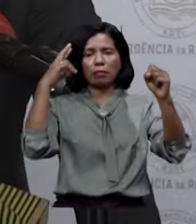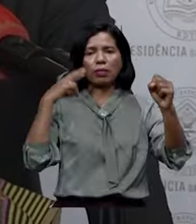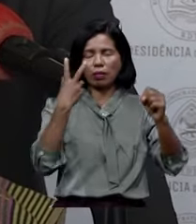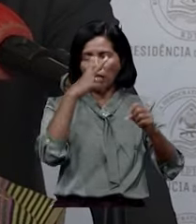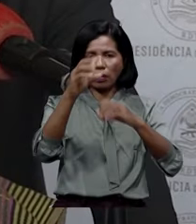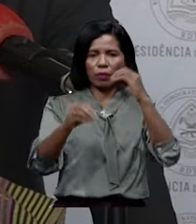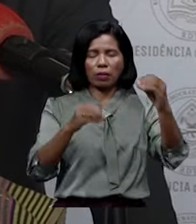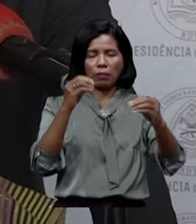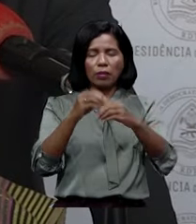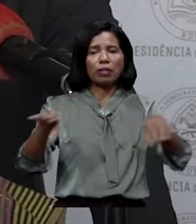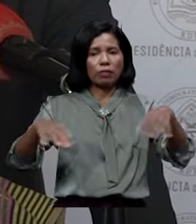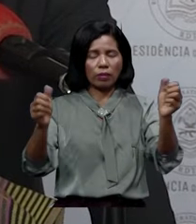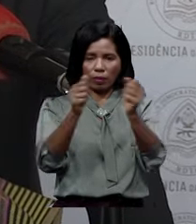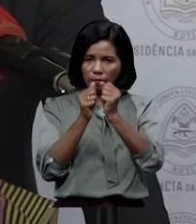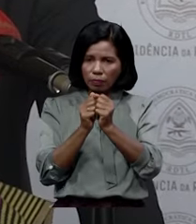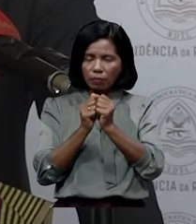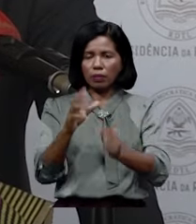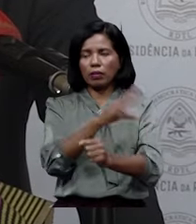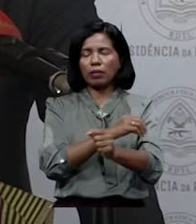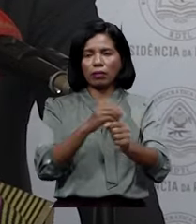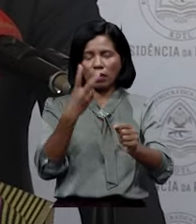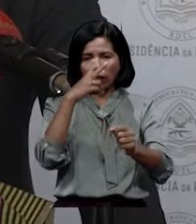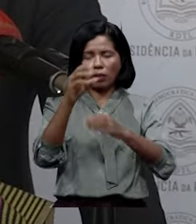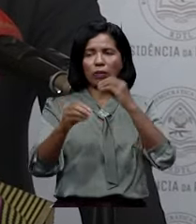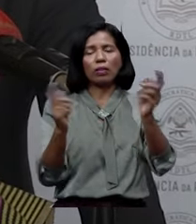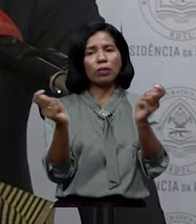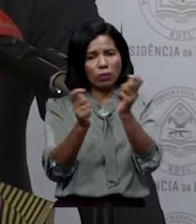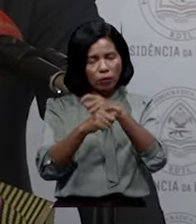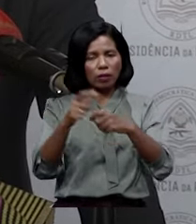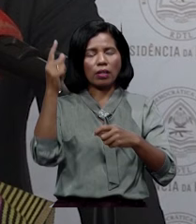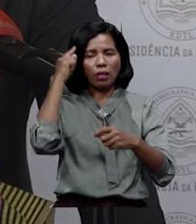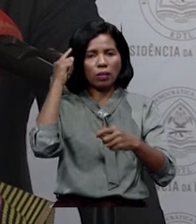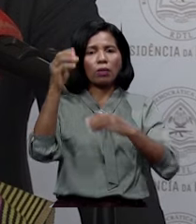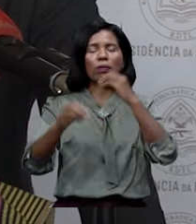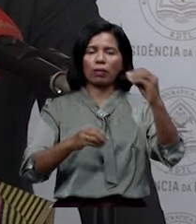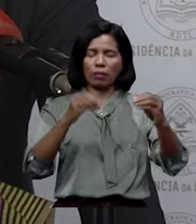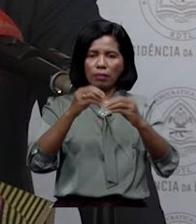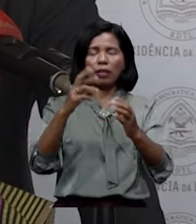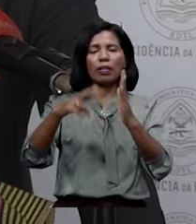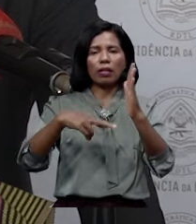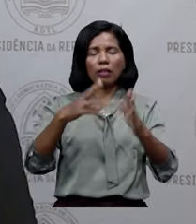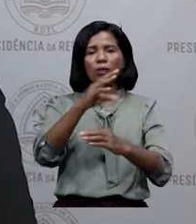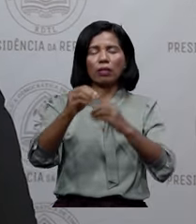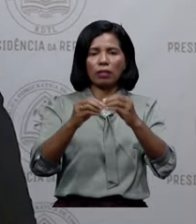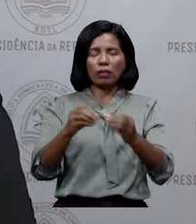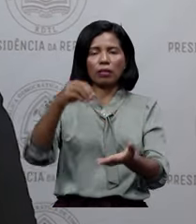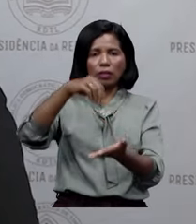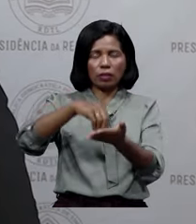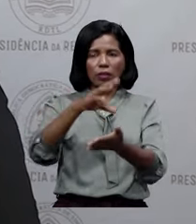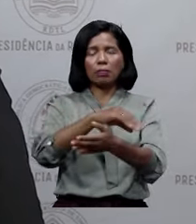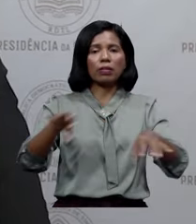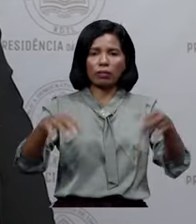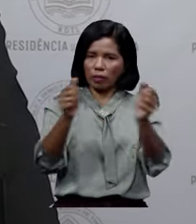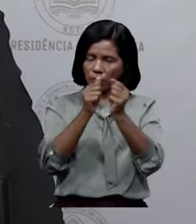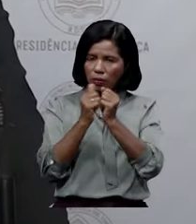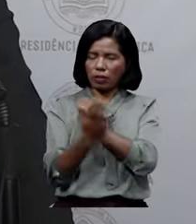nossas relações bilaterais. E nesta vez, tivemos troca de opiniões sobre medidas para fortalecimento das relações bilaterais,